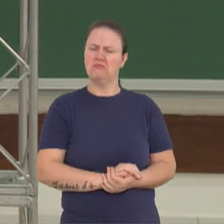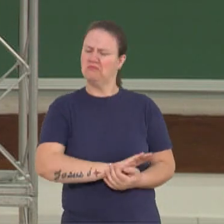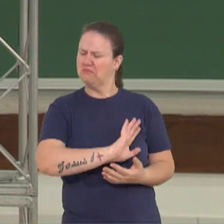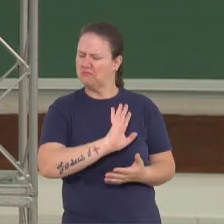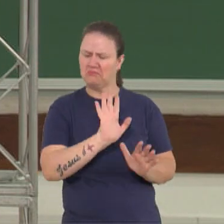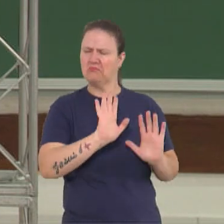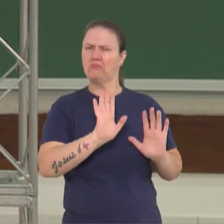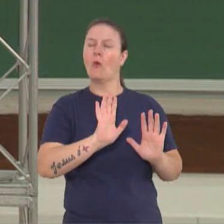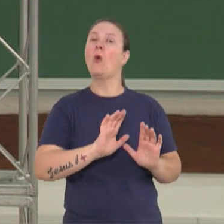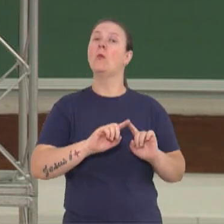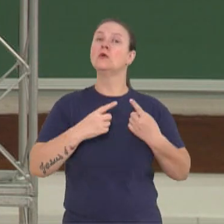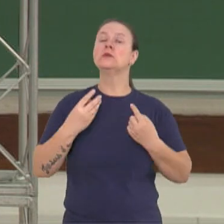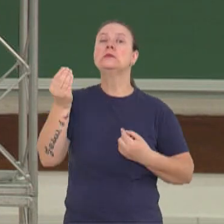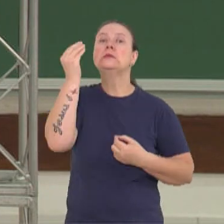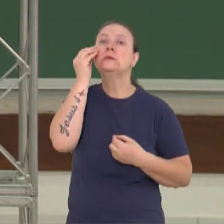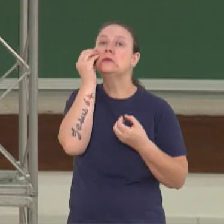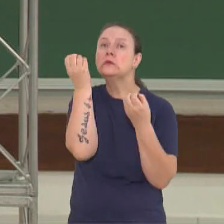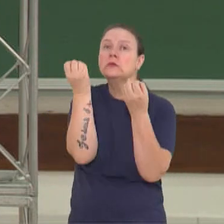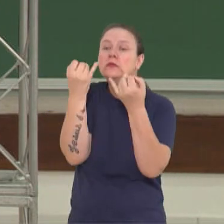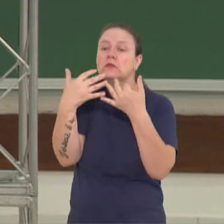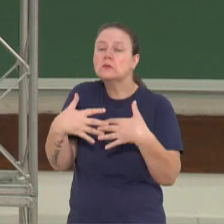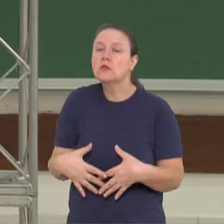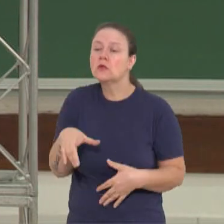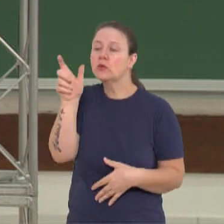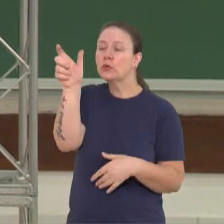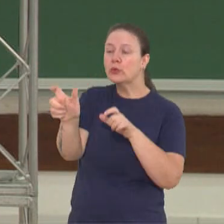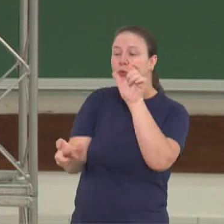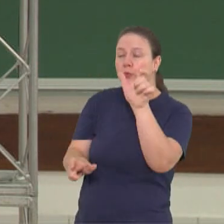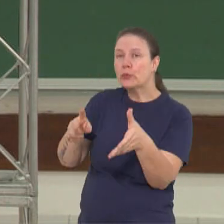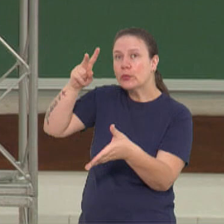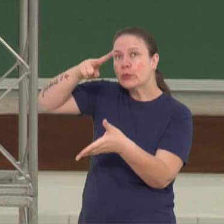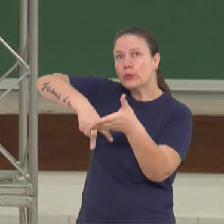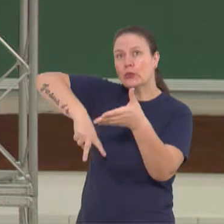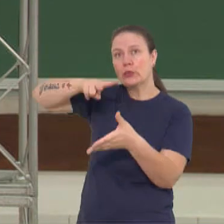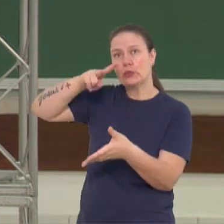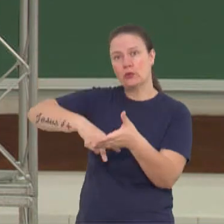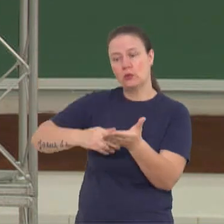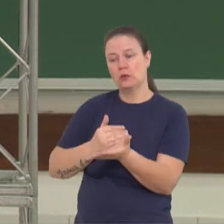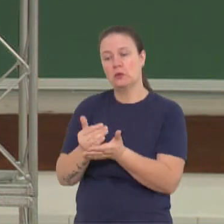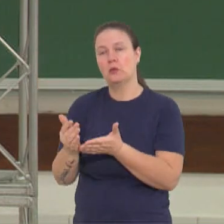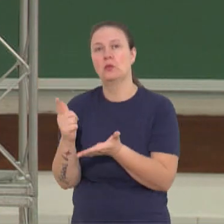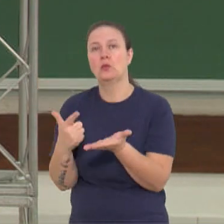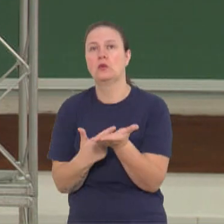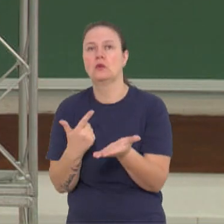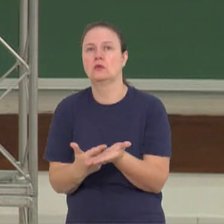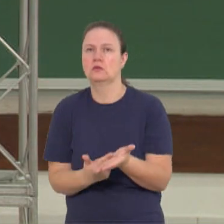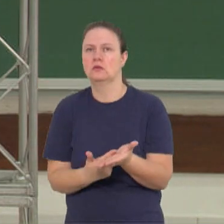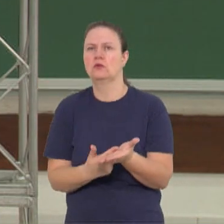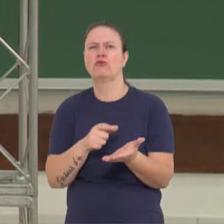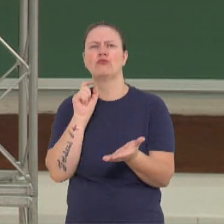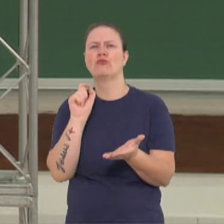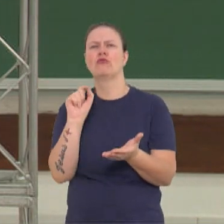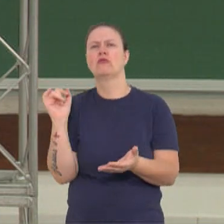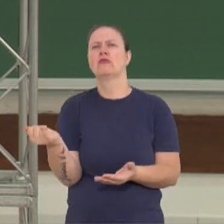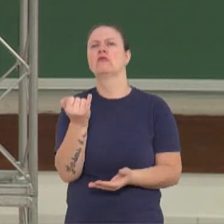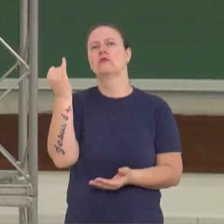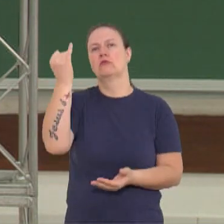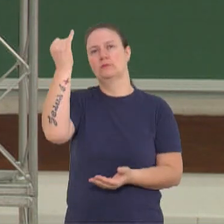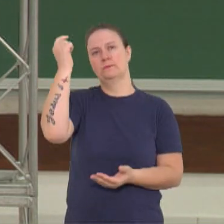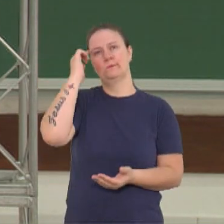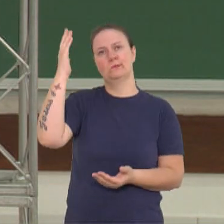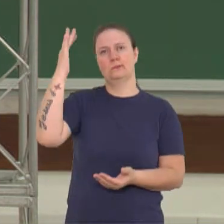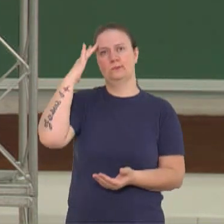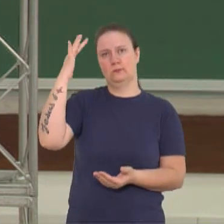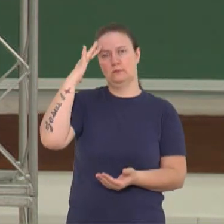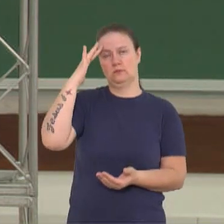o quê? Tentando explicar para o seu leitor, isso é um trecho de um livro que ele escreveu, qual que seria a importância do pensamento do